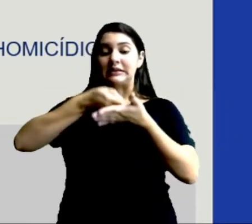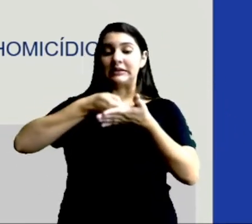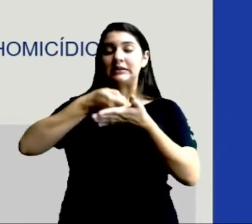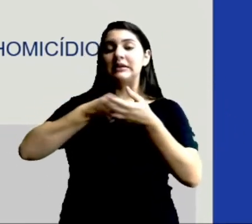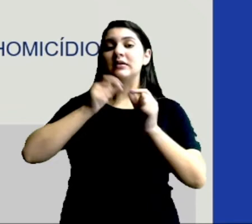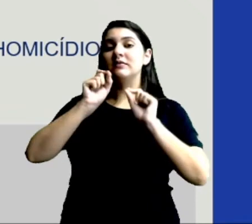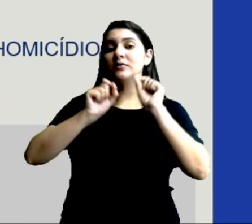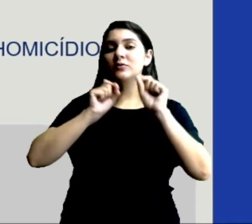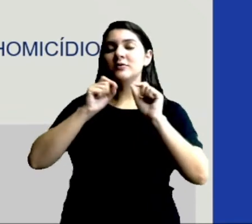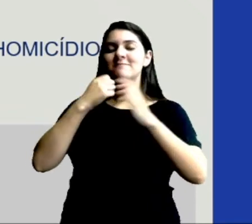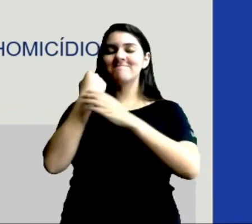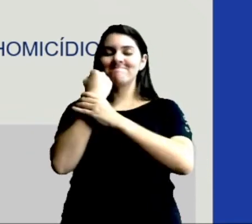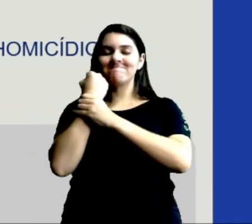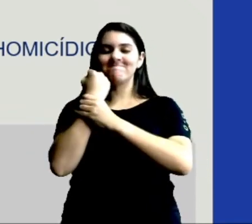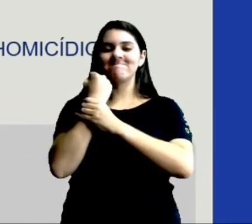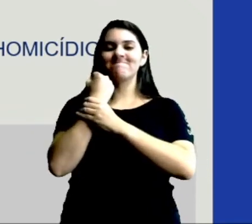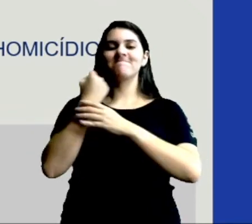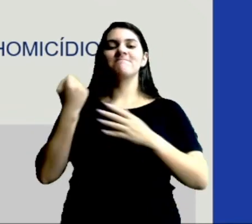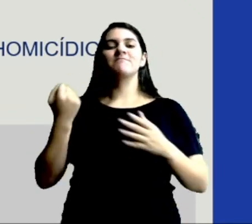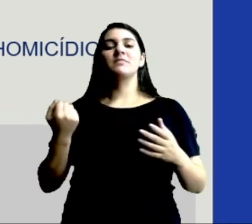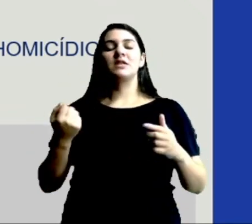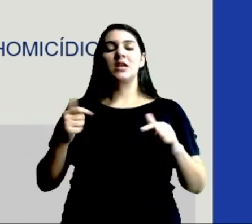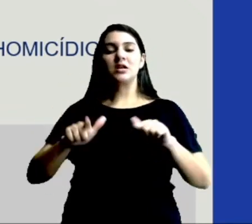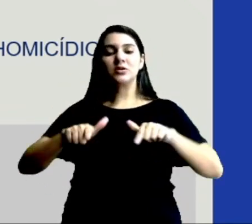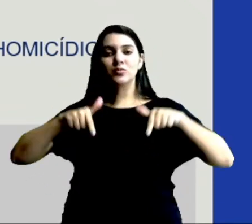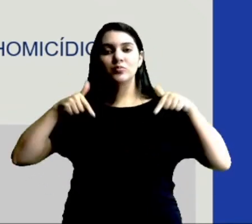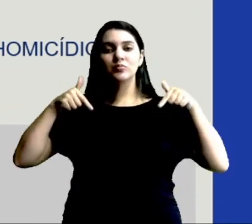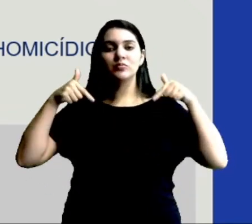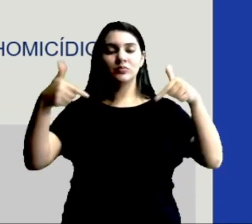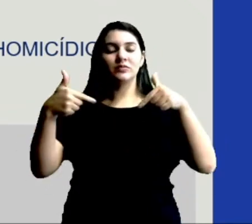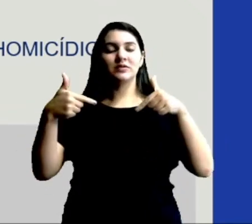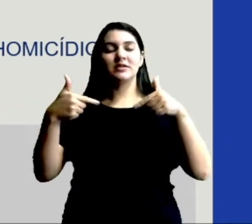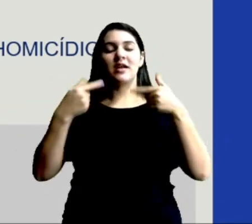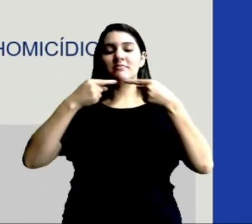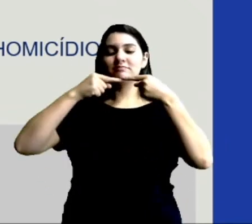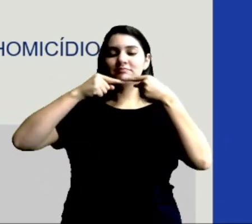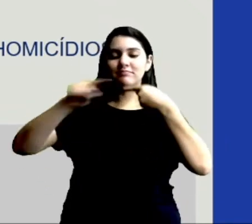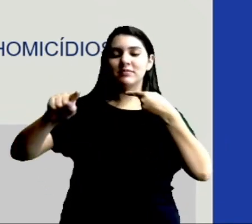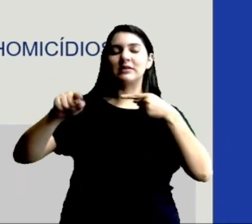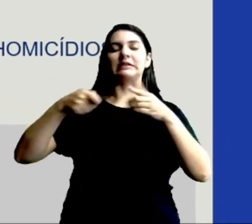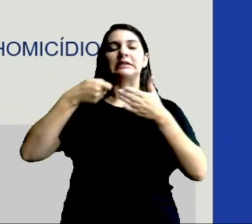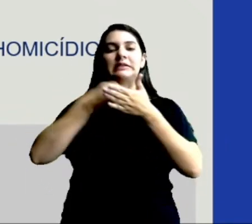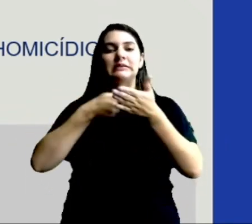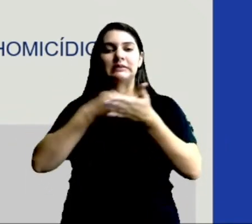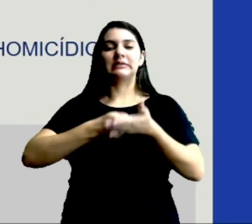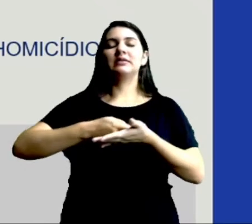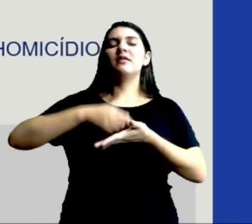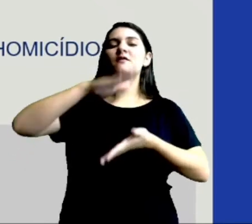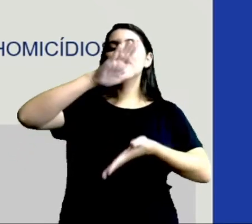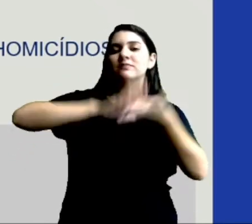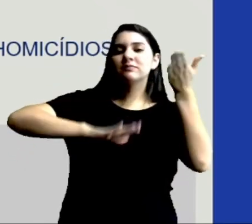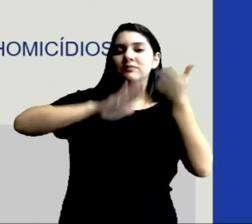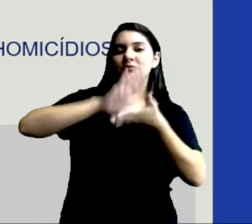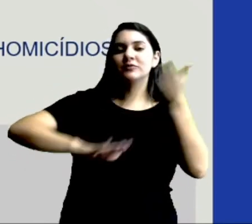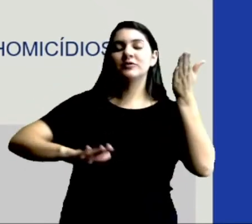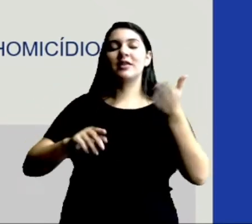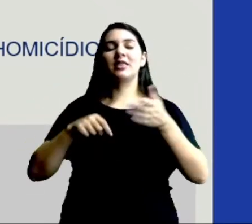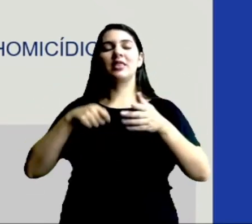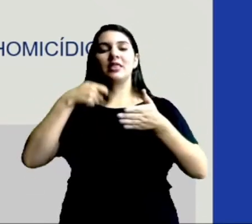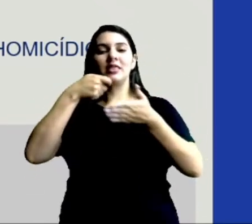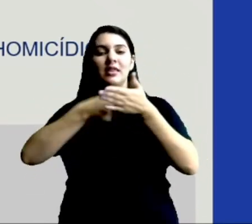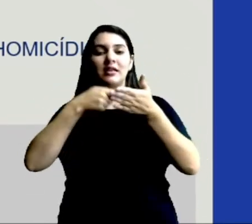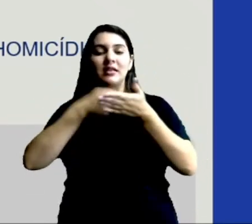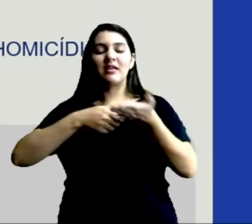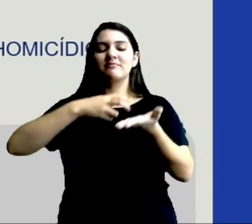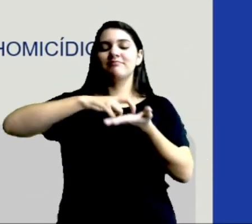tentavam resistir, a lutar contra, tá? Tentavam fugir, eles tentavam se